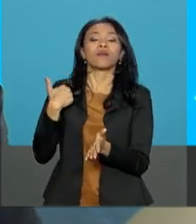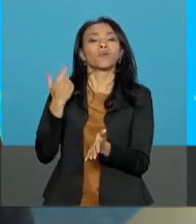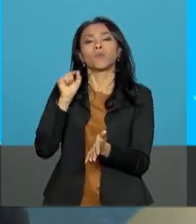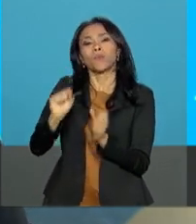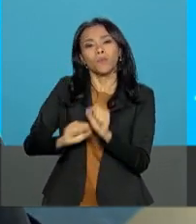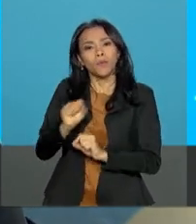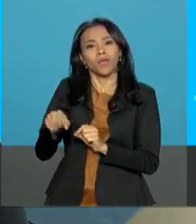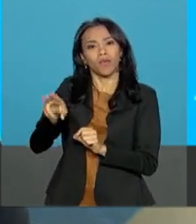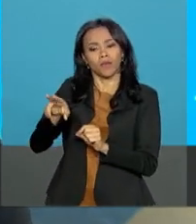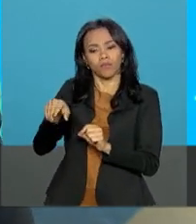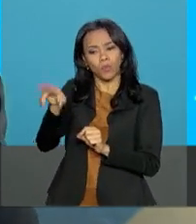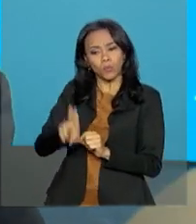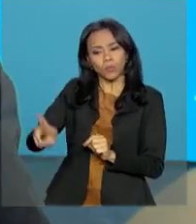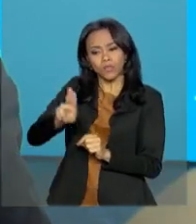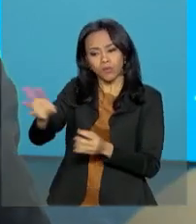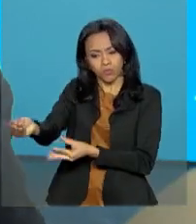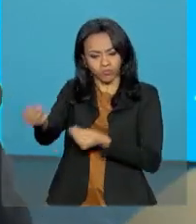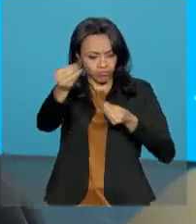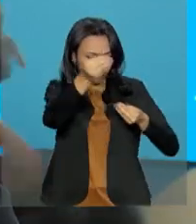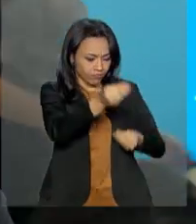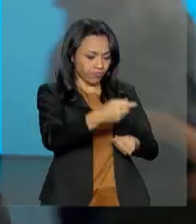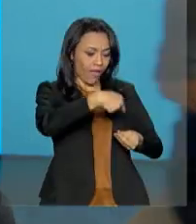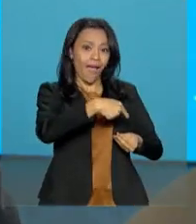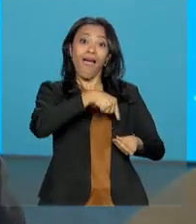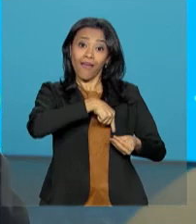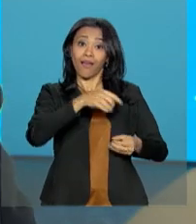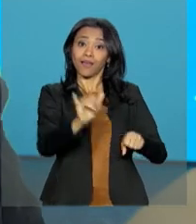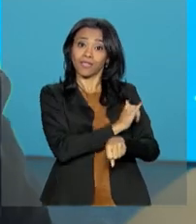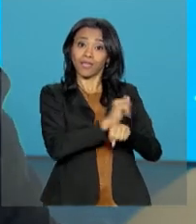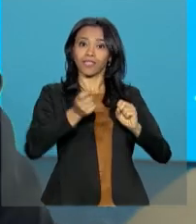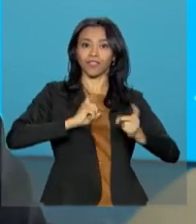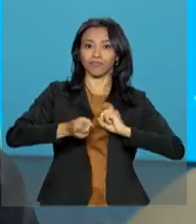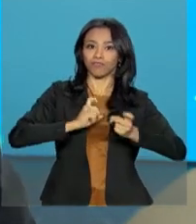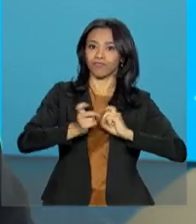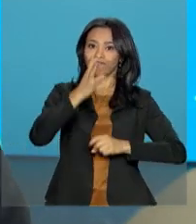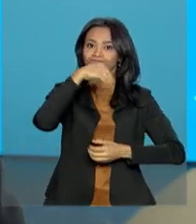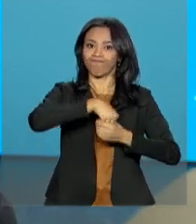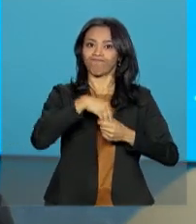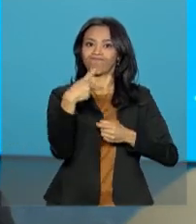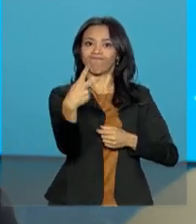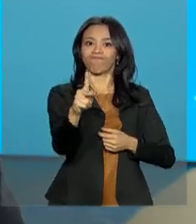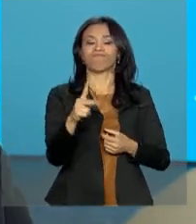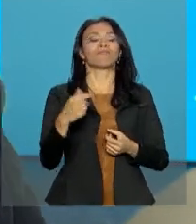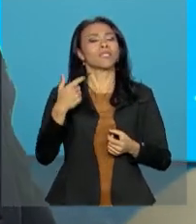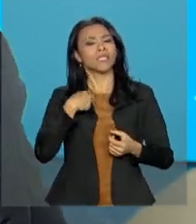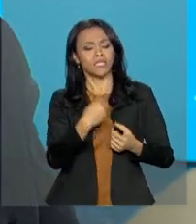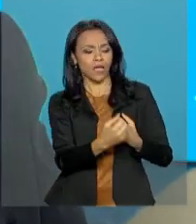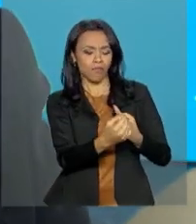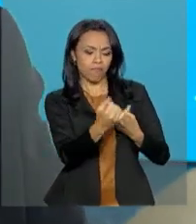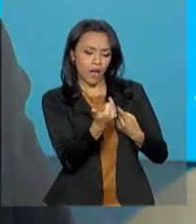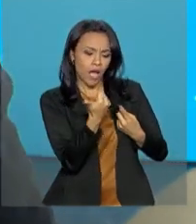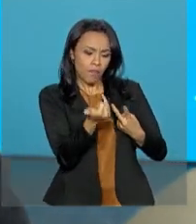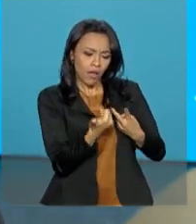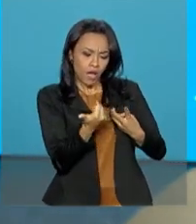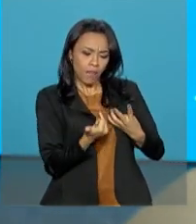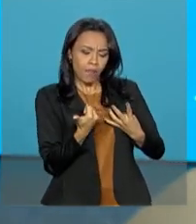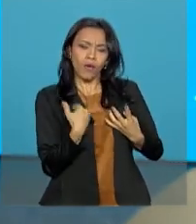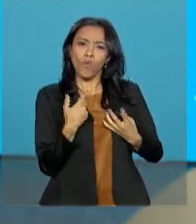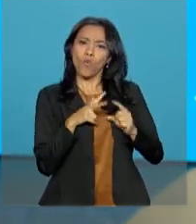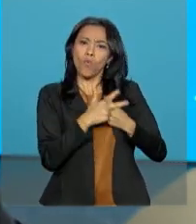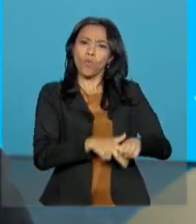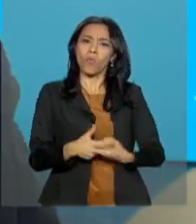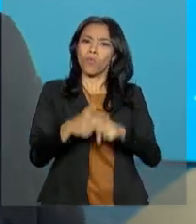a pesquisa como uma ferramenta de gestão e essa ferramenta de gestão nos apontou várias necessidades que nós precisávamos melhorar